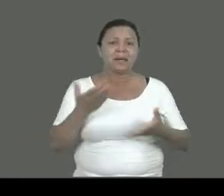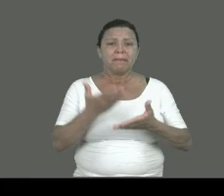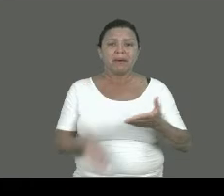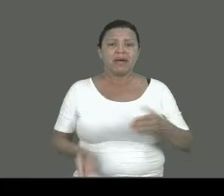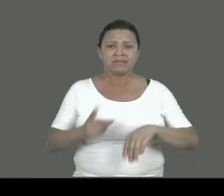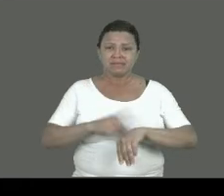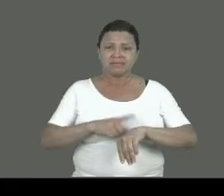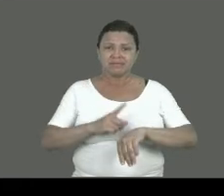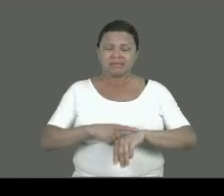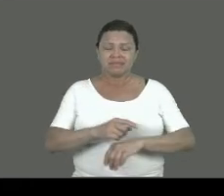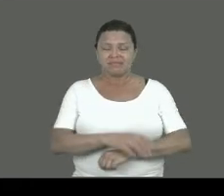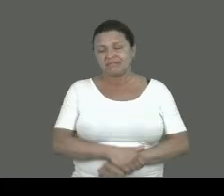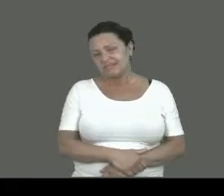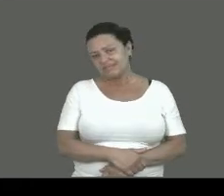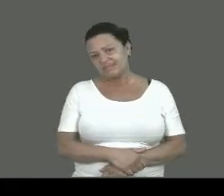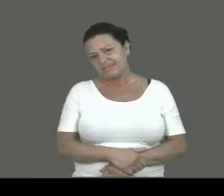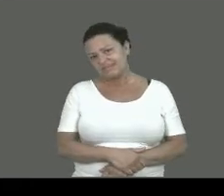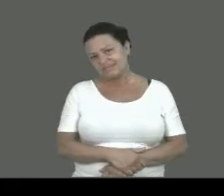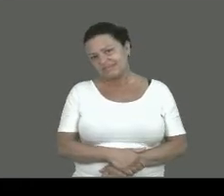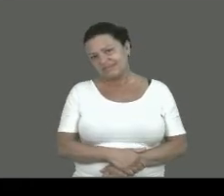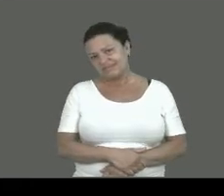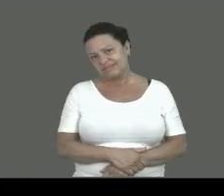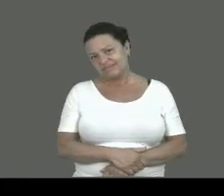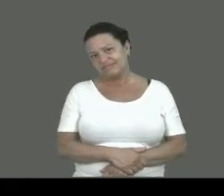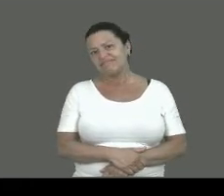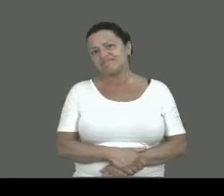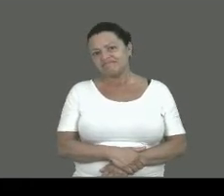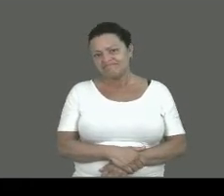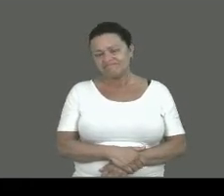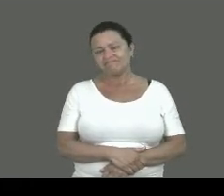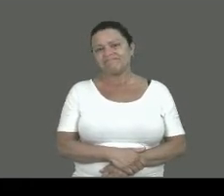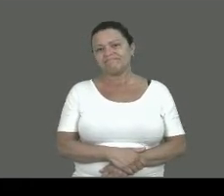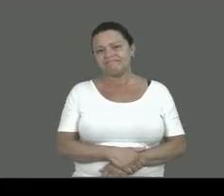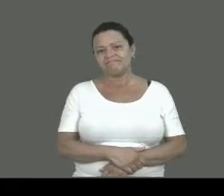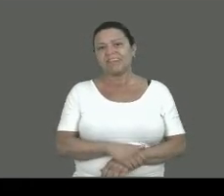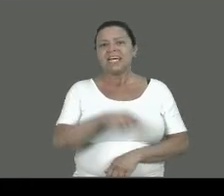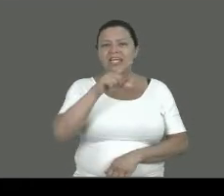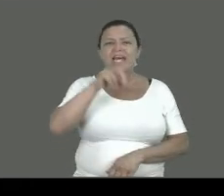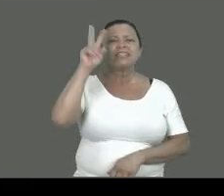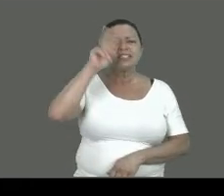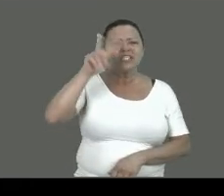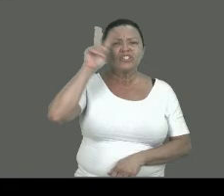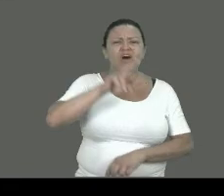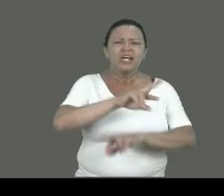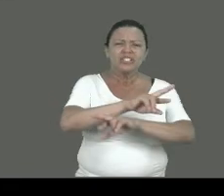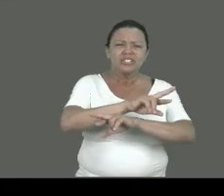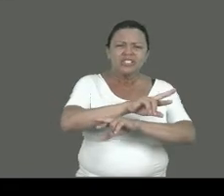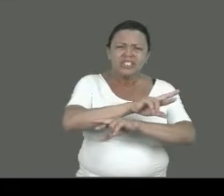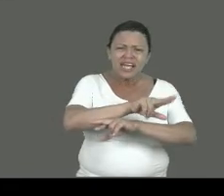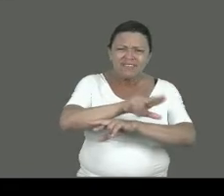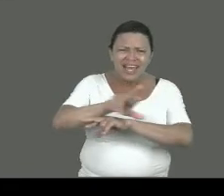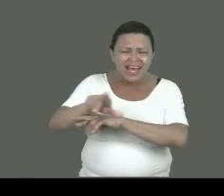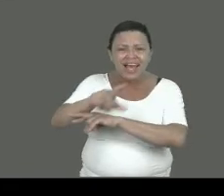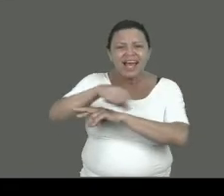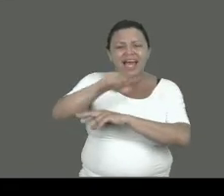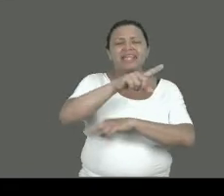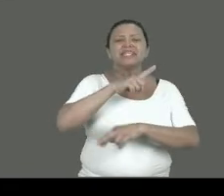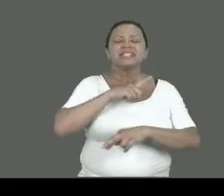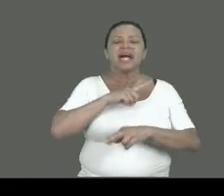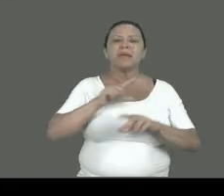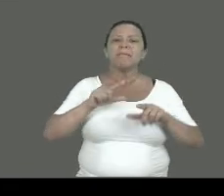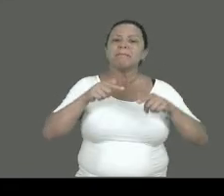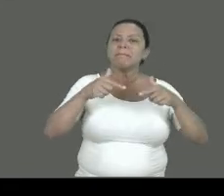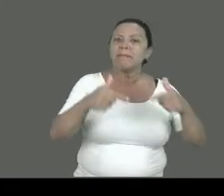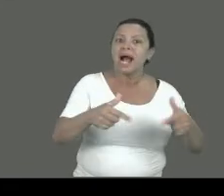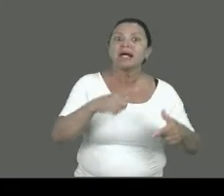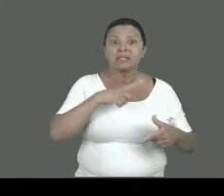chance. E dentre essas diferentes histórias e nessas diferentes condições,